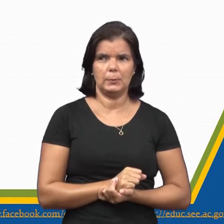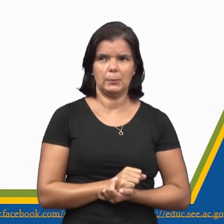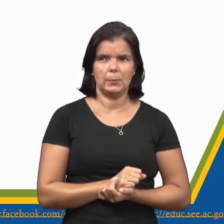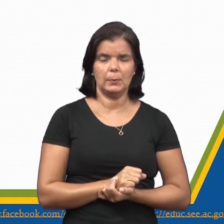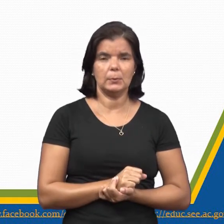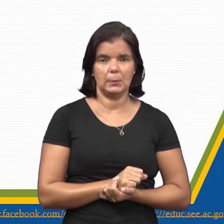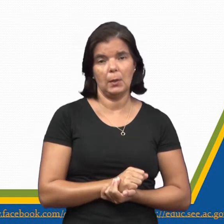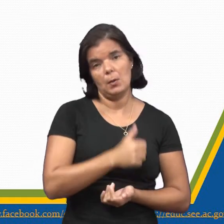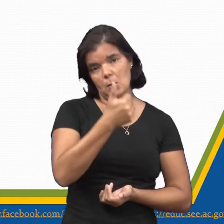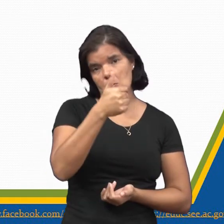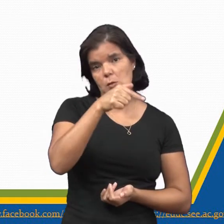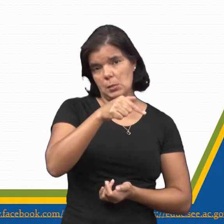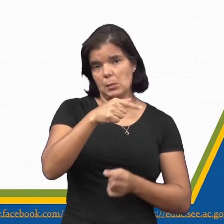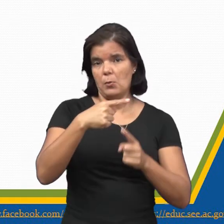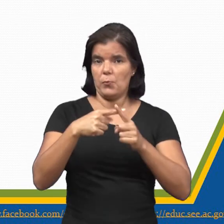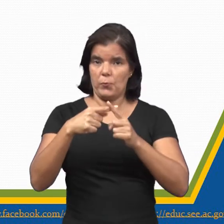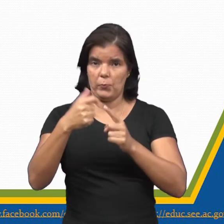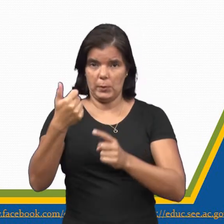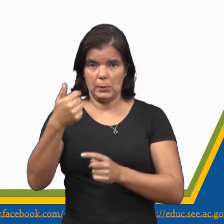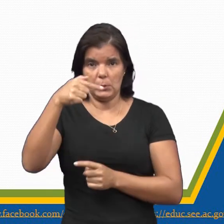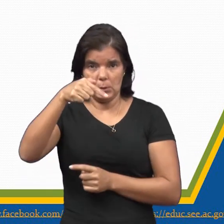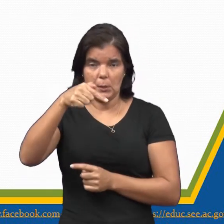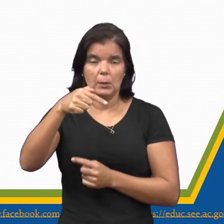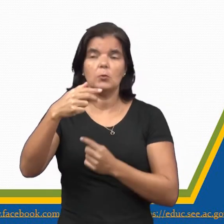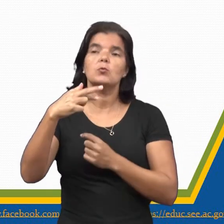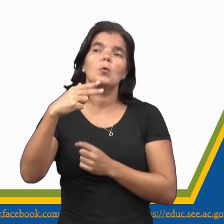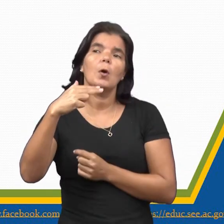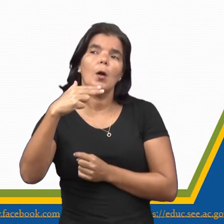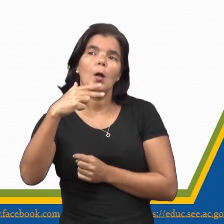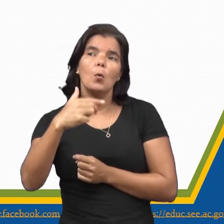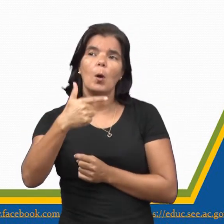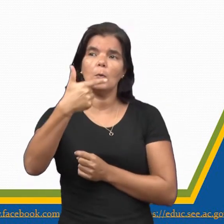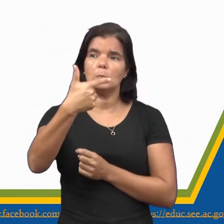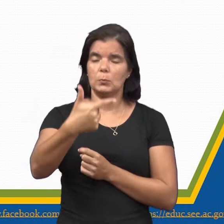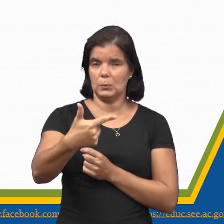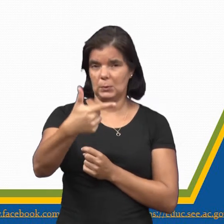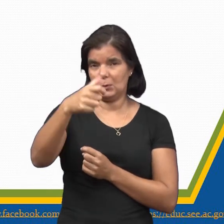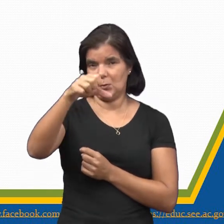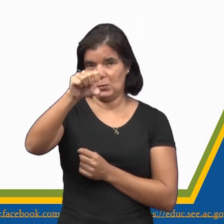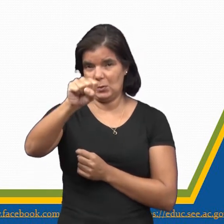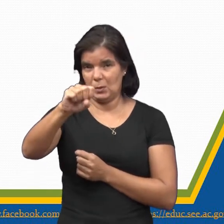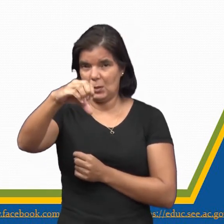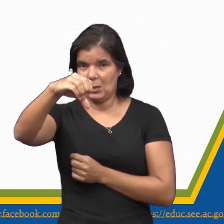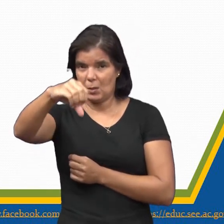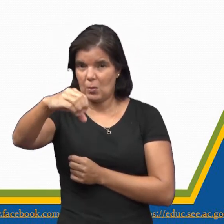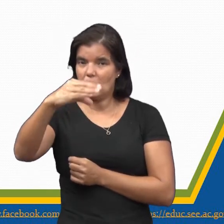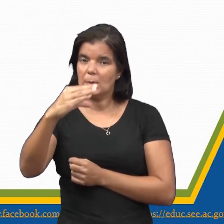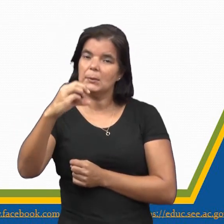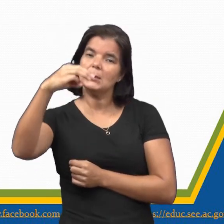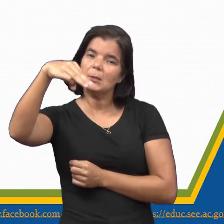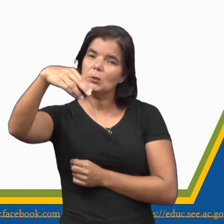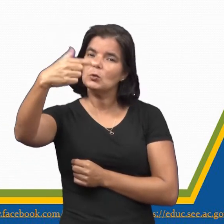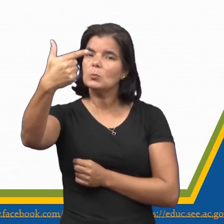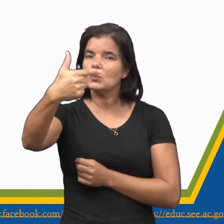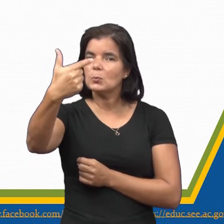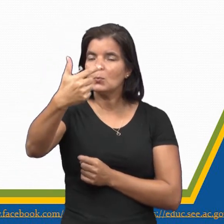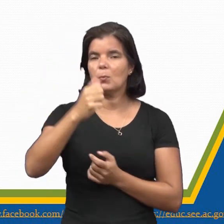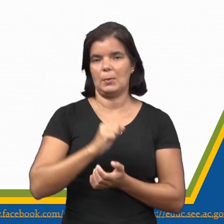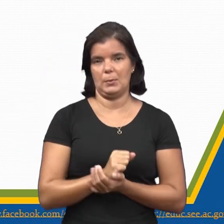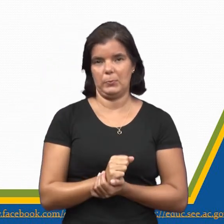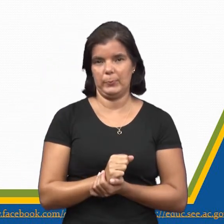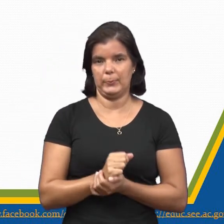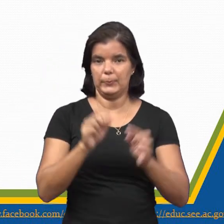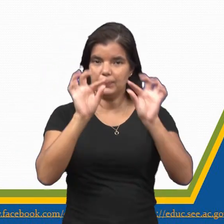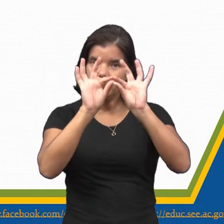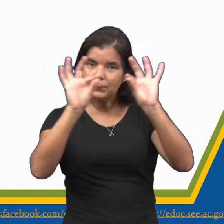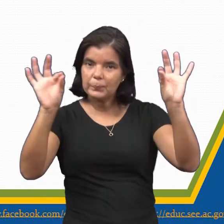de seus lados e automaticamente 17 vezes 17 centímetros você vai ter 289 centímetros quadrados de